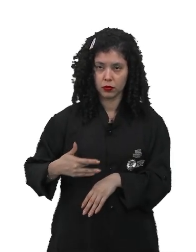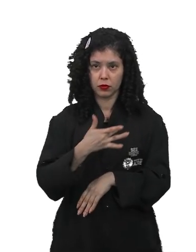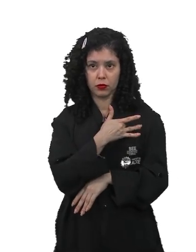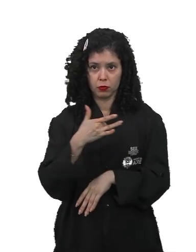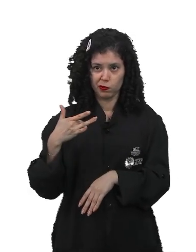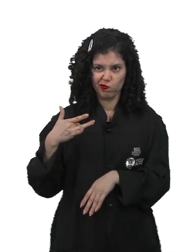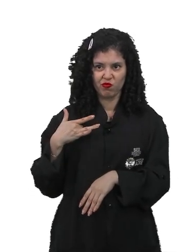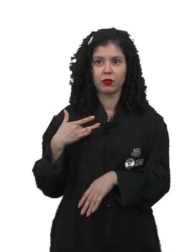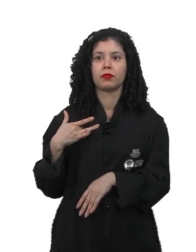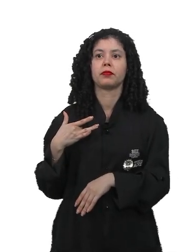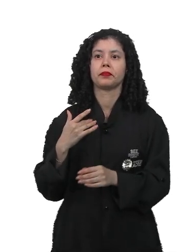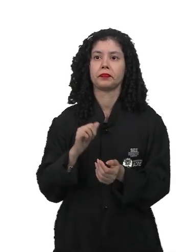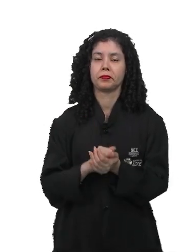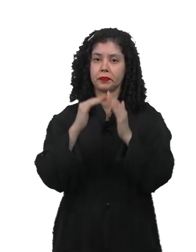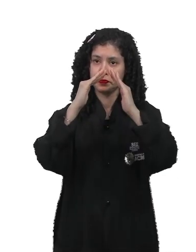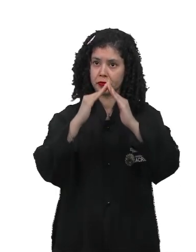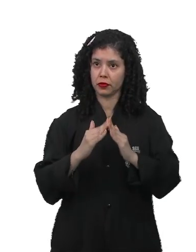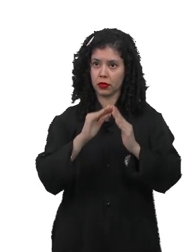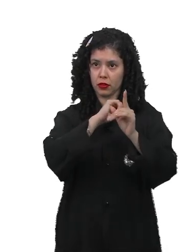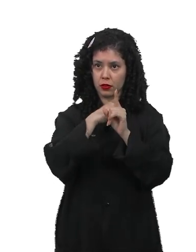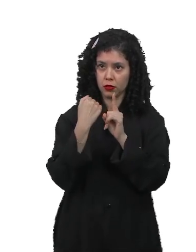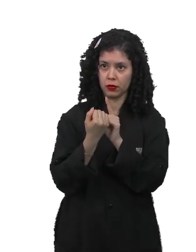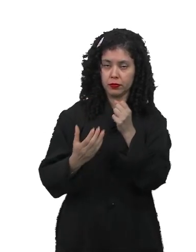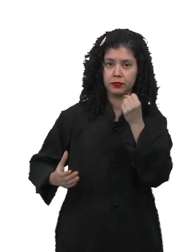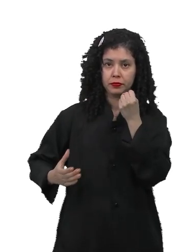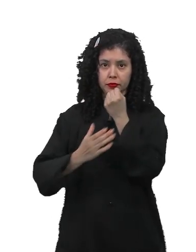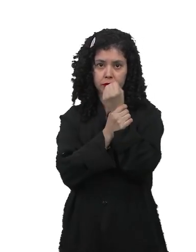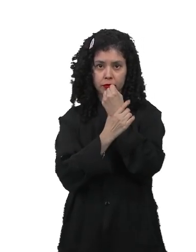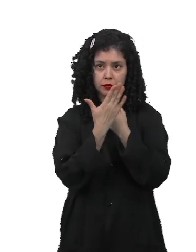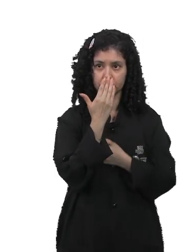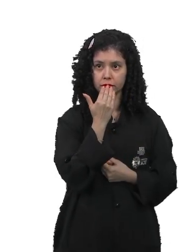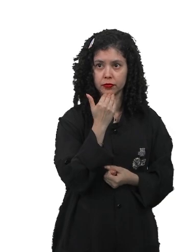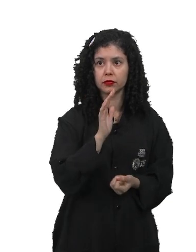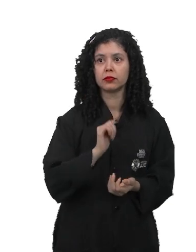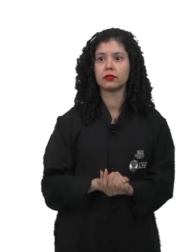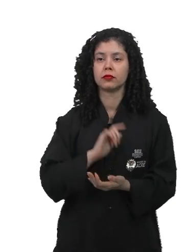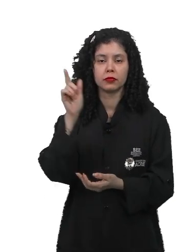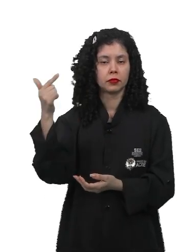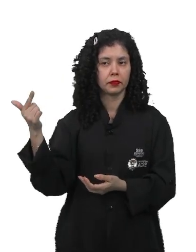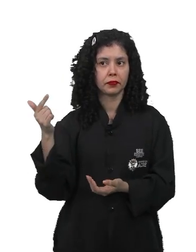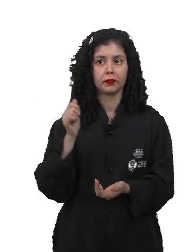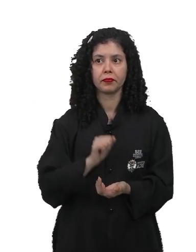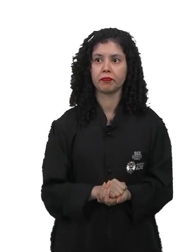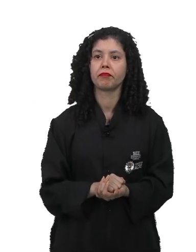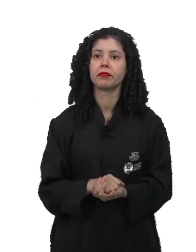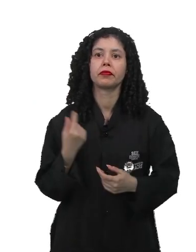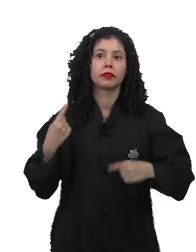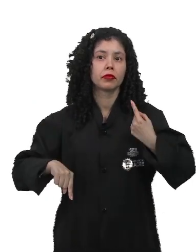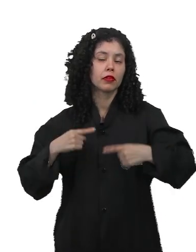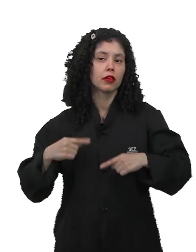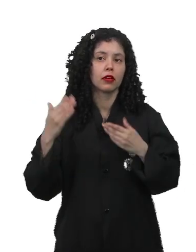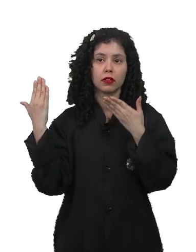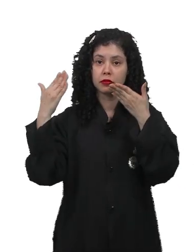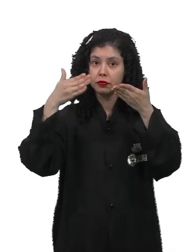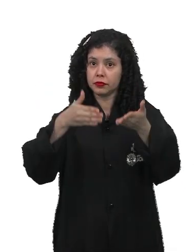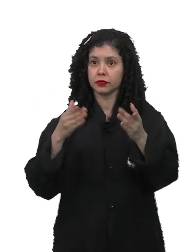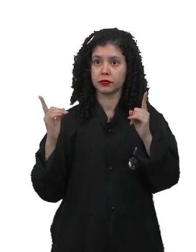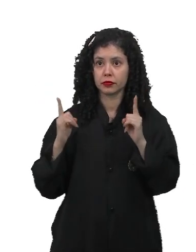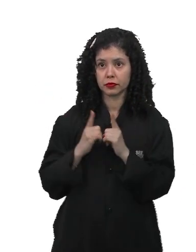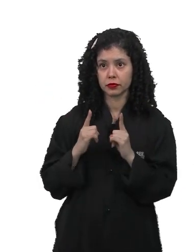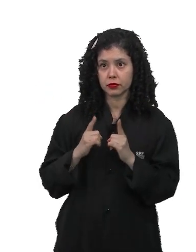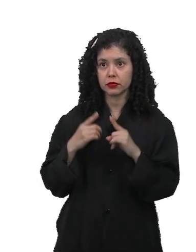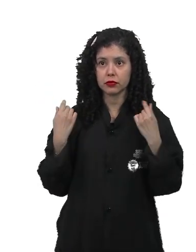saúde pública, habitação social, segurança alimentar, entre outros. Essas políticas